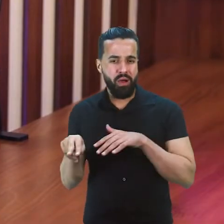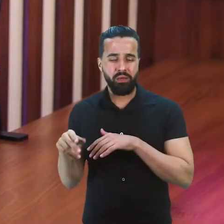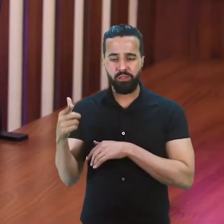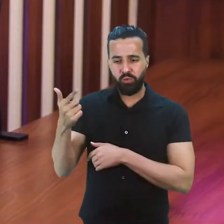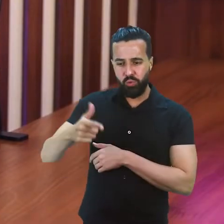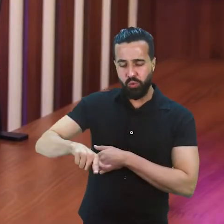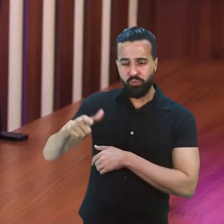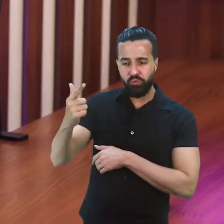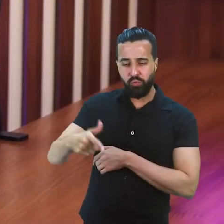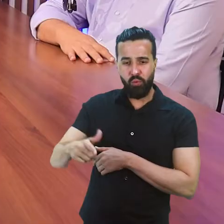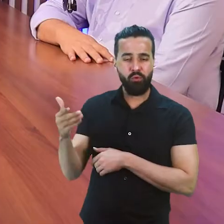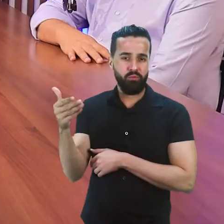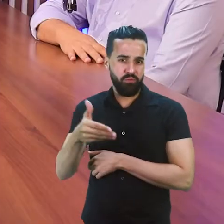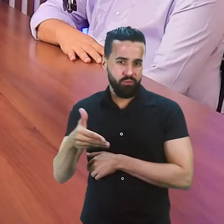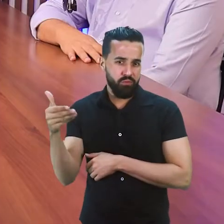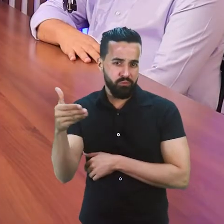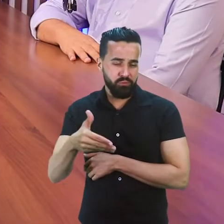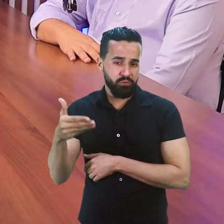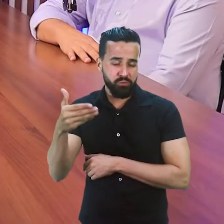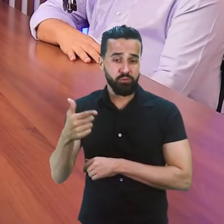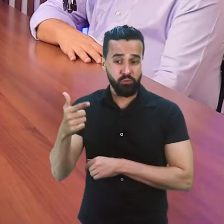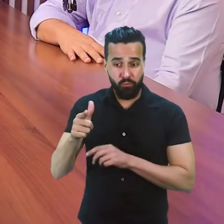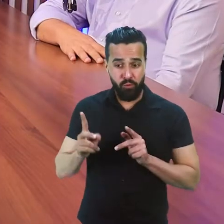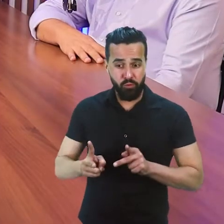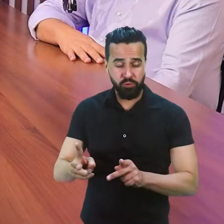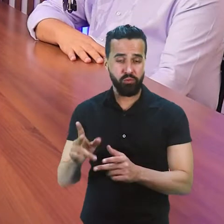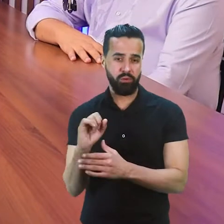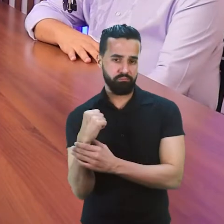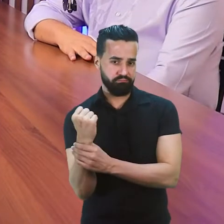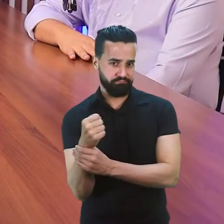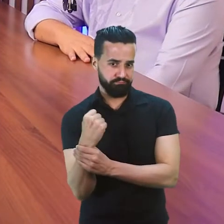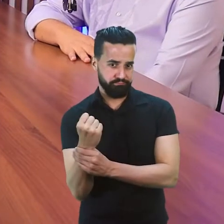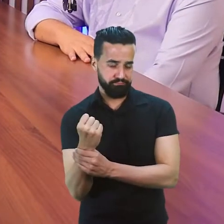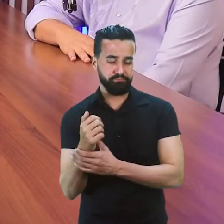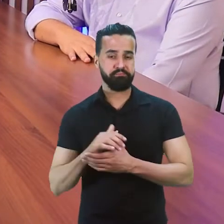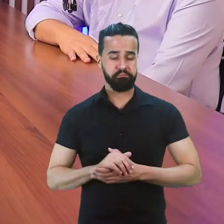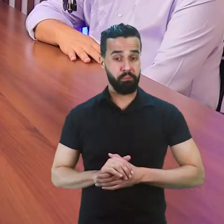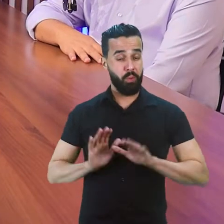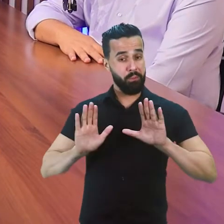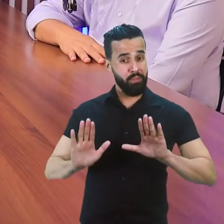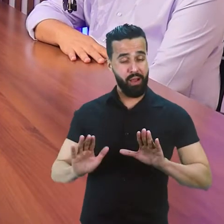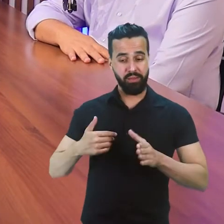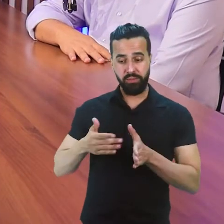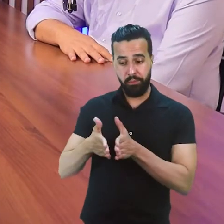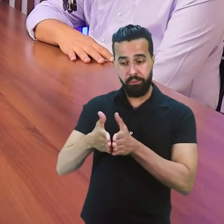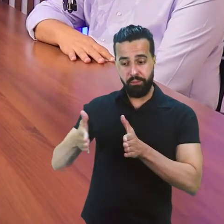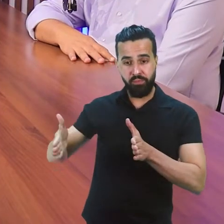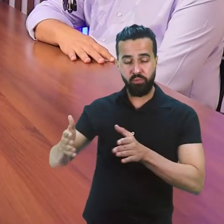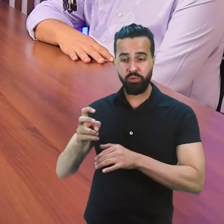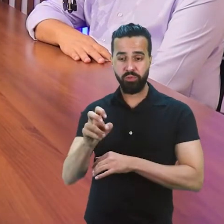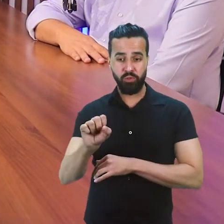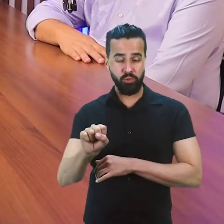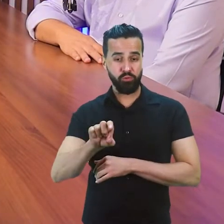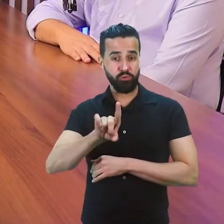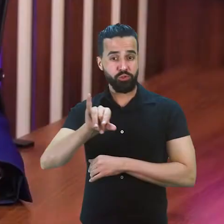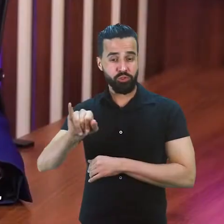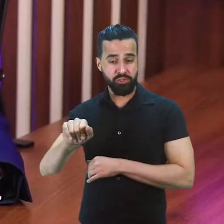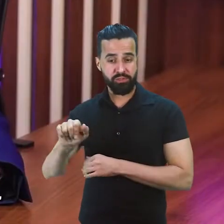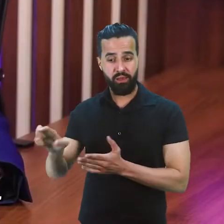semana, né? Para continuar. Então, Antônio, eu fiquei 58 dias internado no CRE,